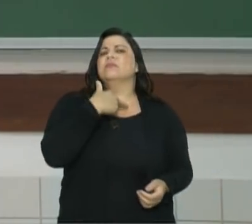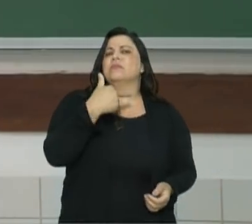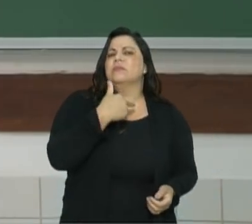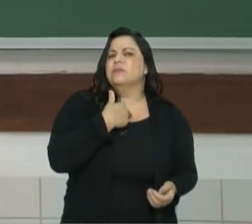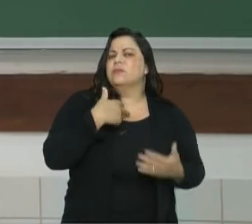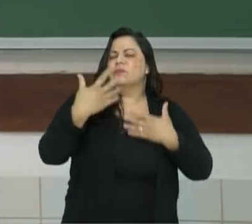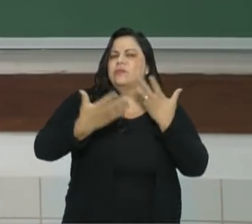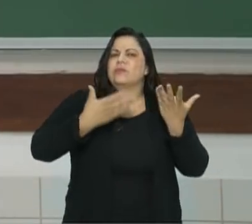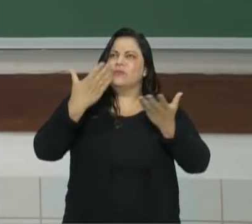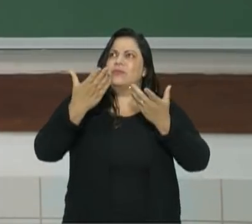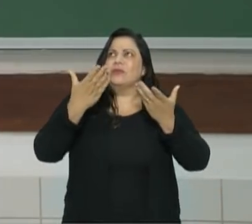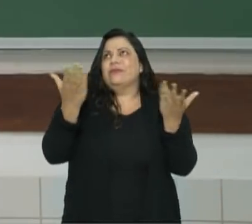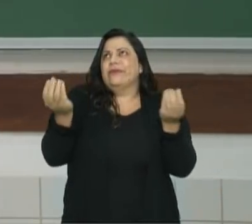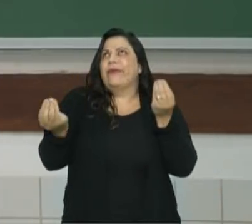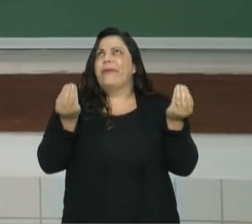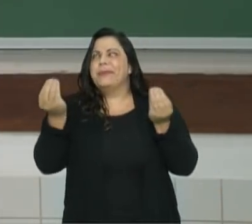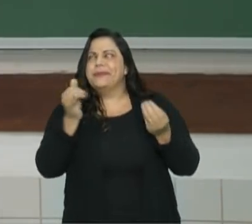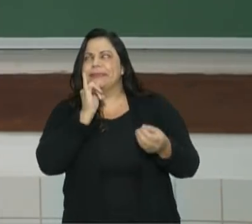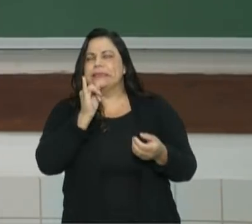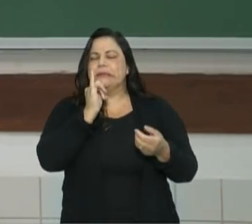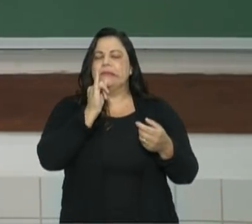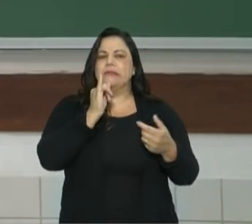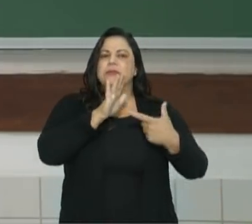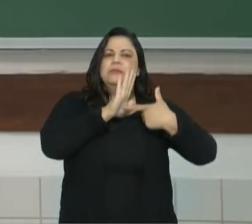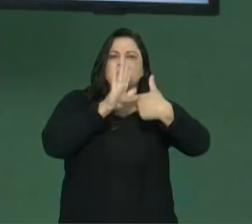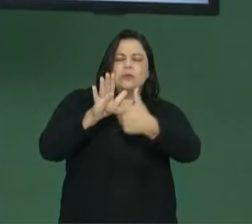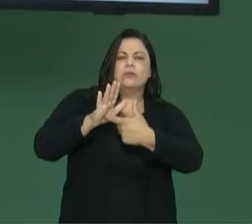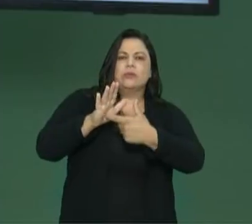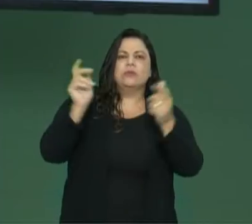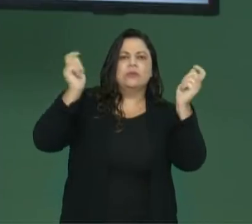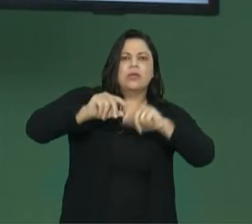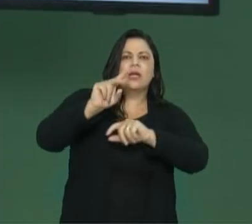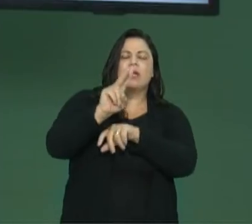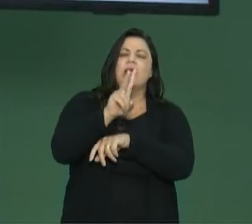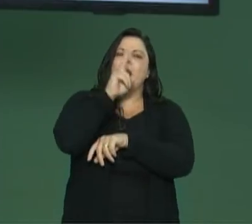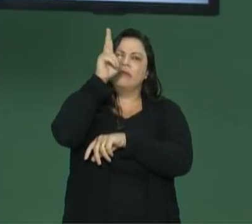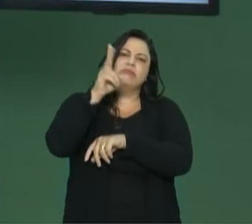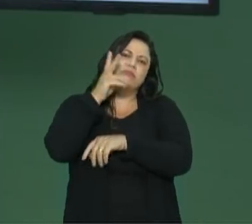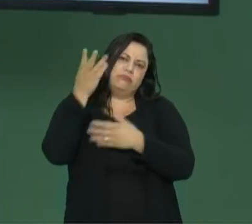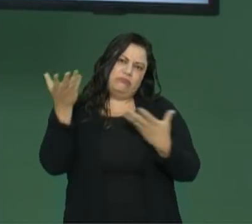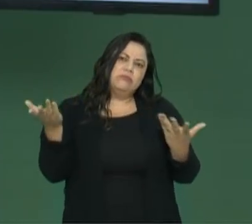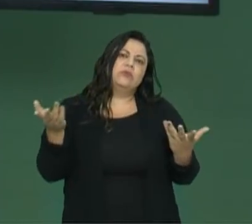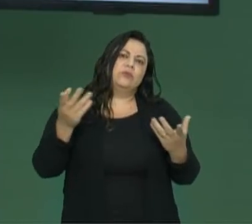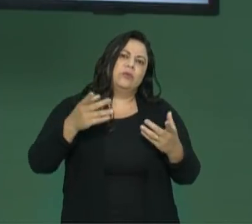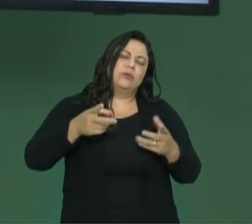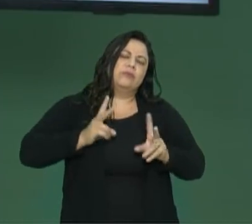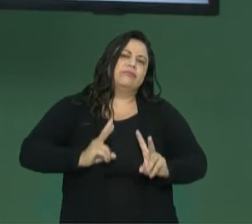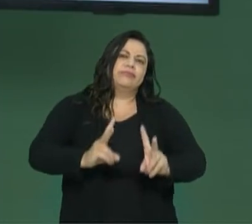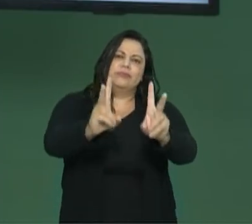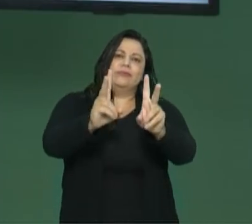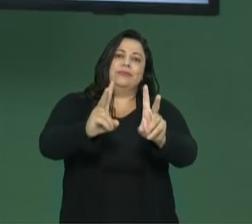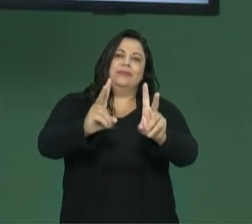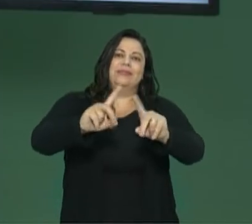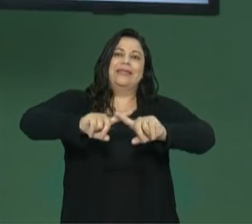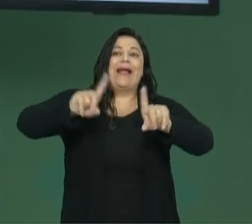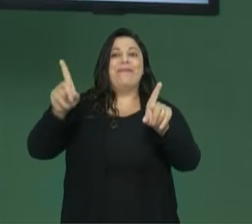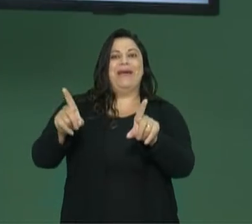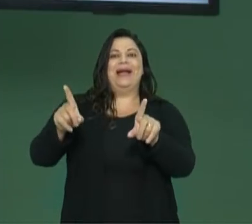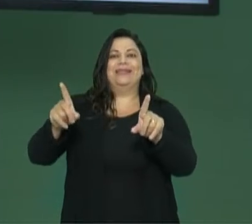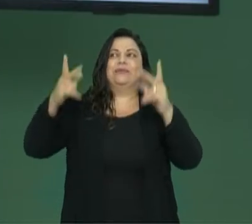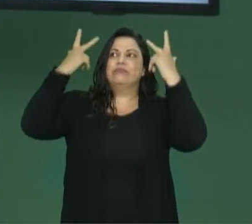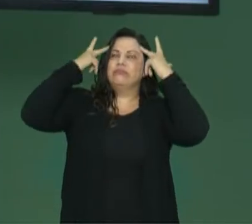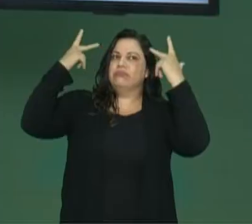passei para vocês é com força constante. E, na natureza, normalmente as forças não são constantes. Então, como é que a